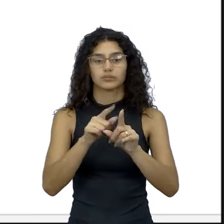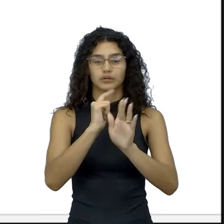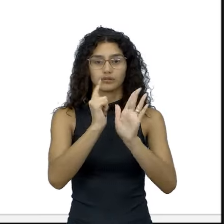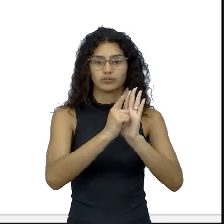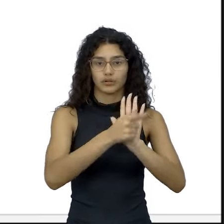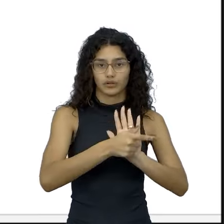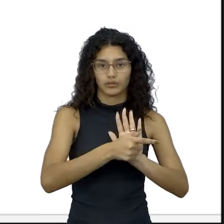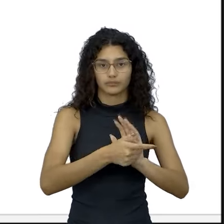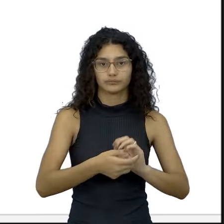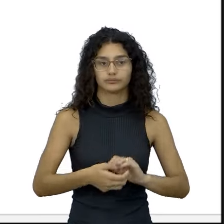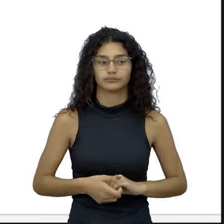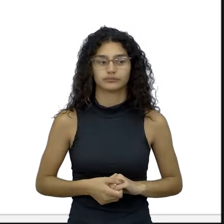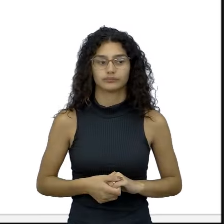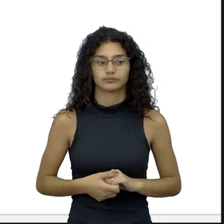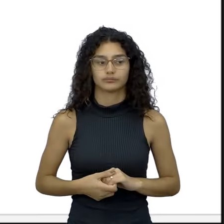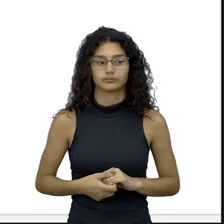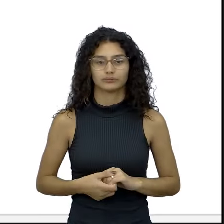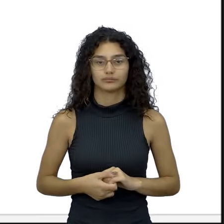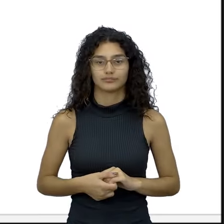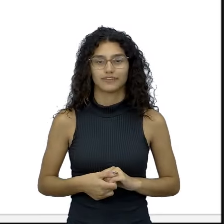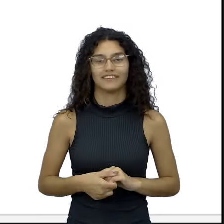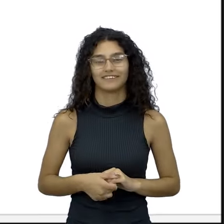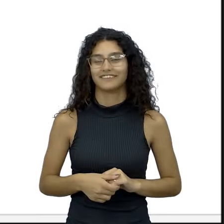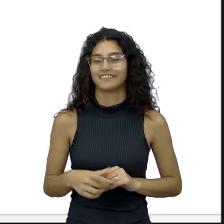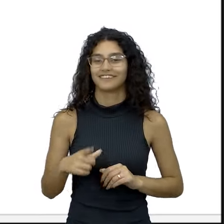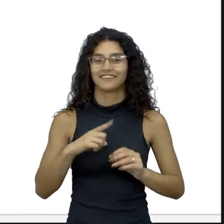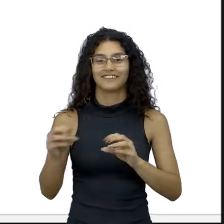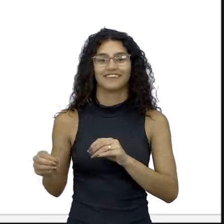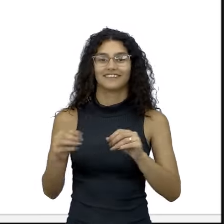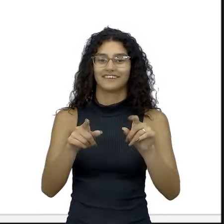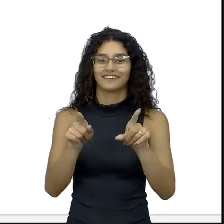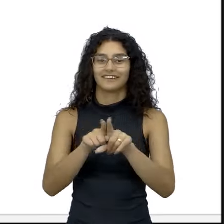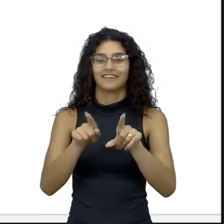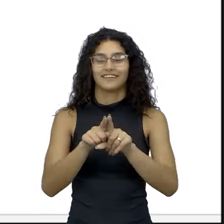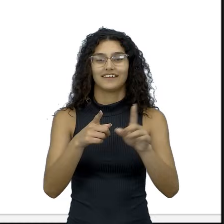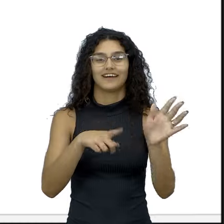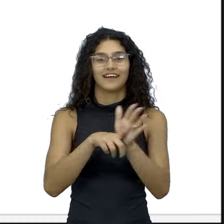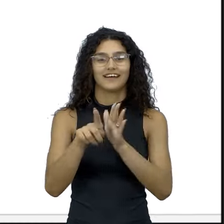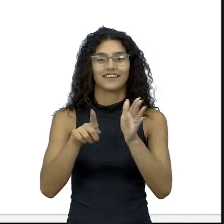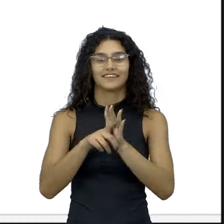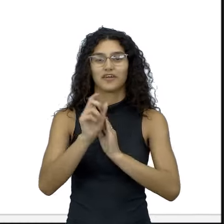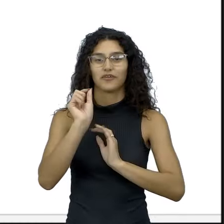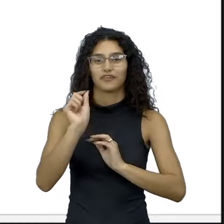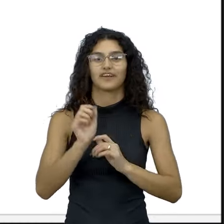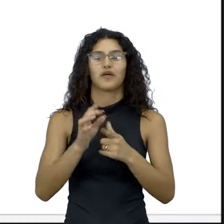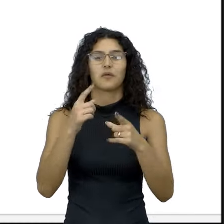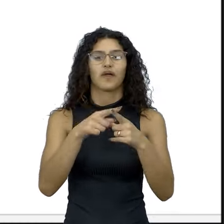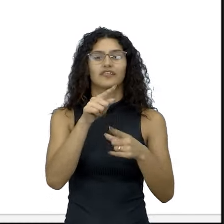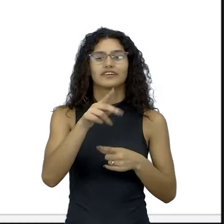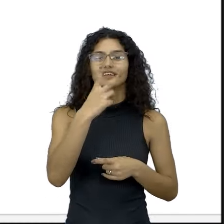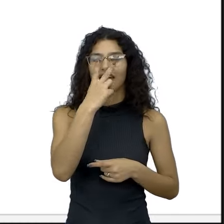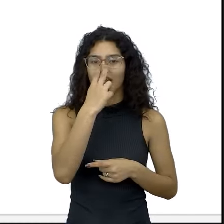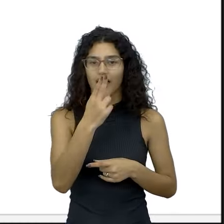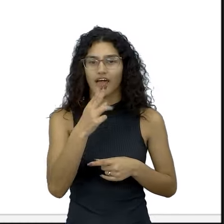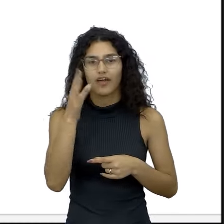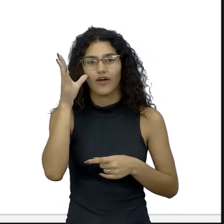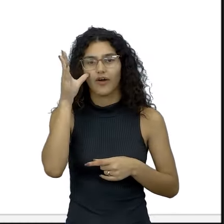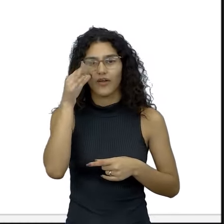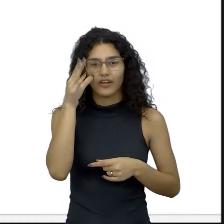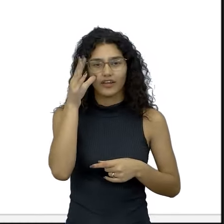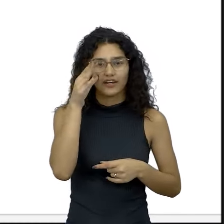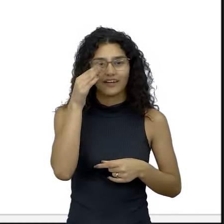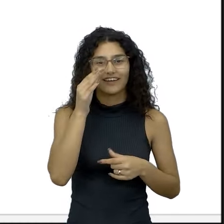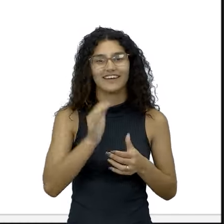gênero. O item C, ele traz aí a questão seguinte: por que você acha que o verbete de